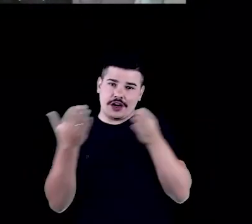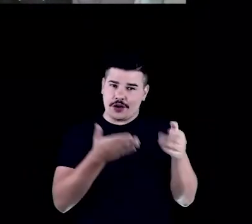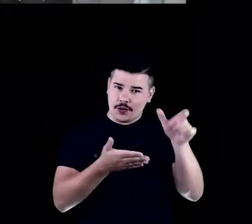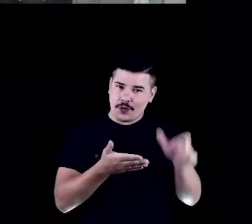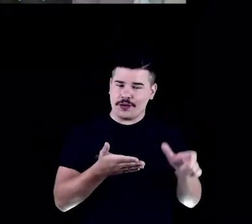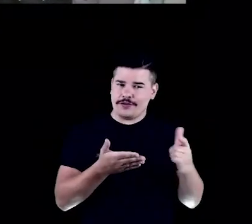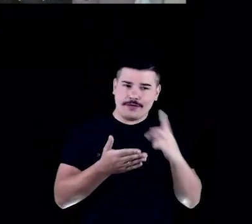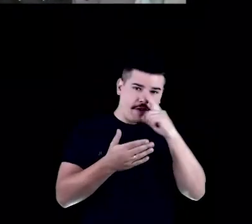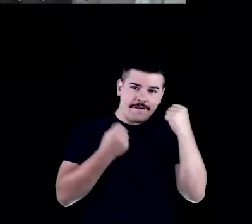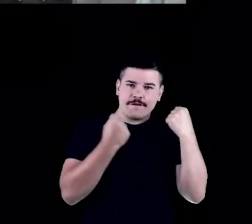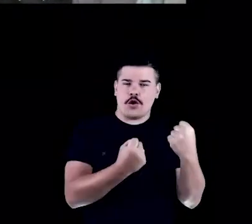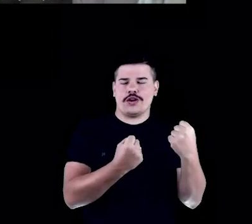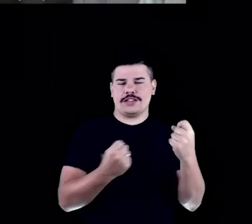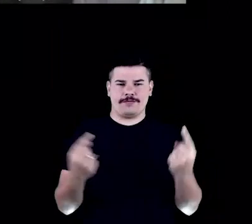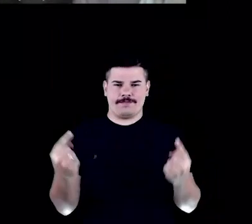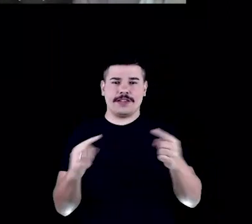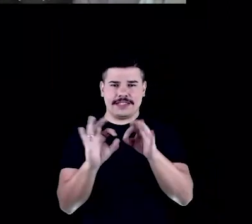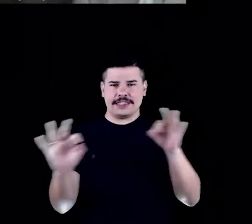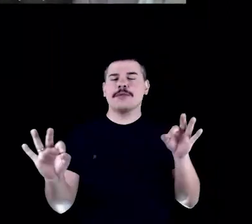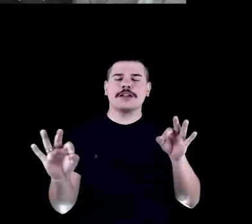políticas como um certo pacto,